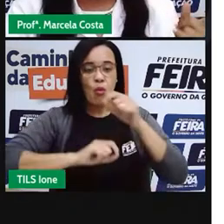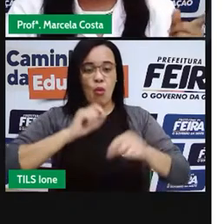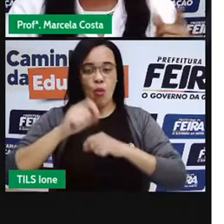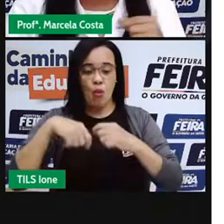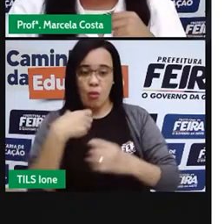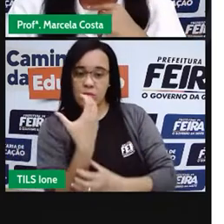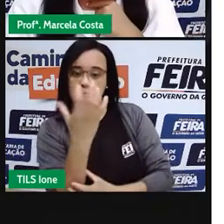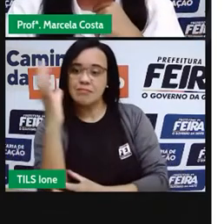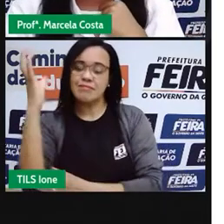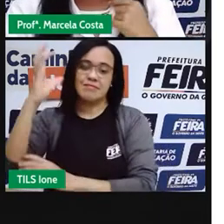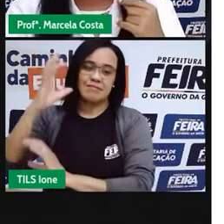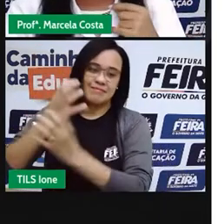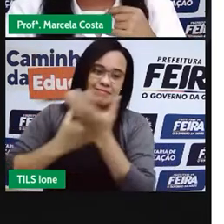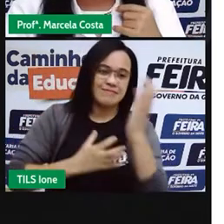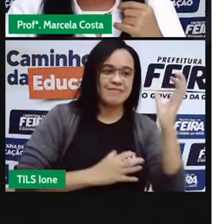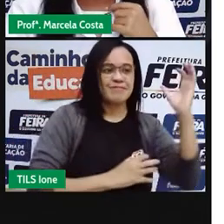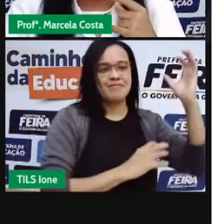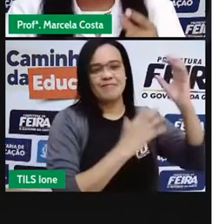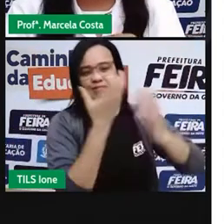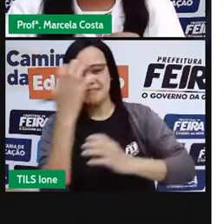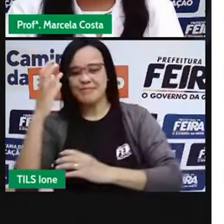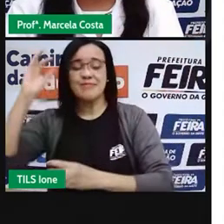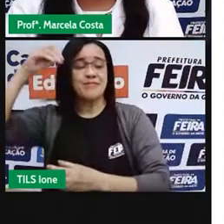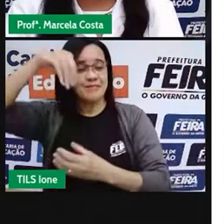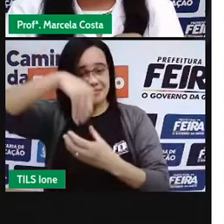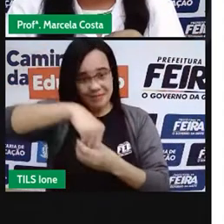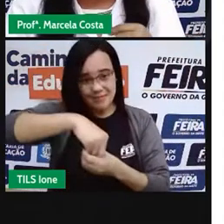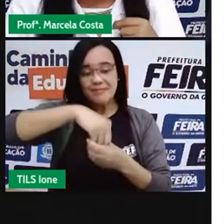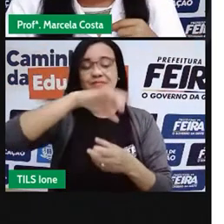pela floresta. Ele faz